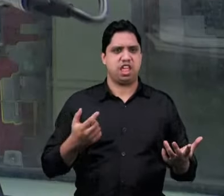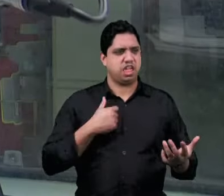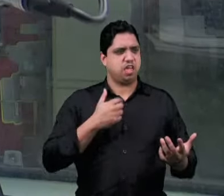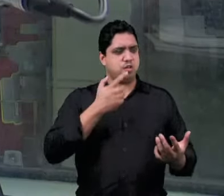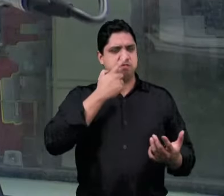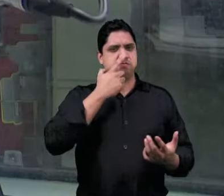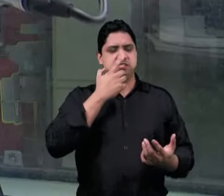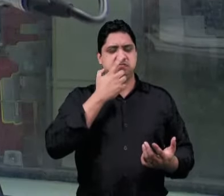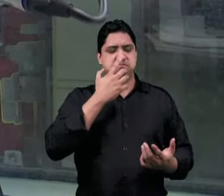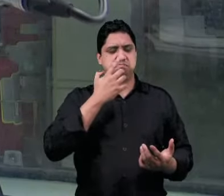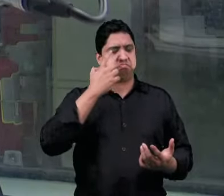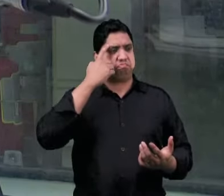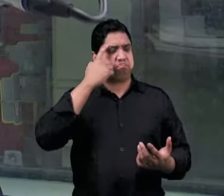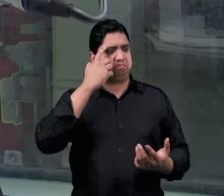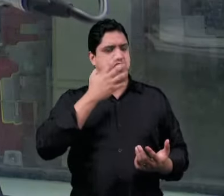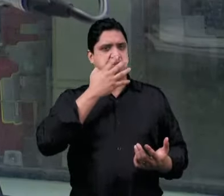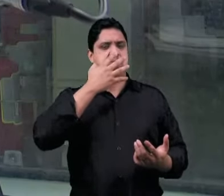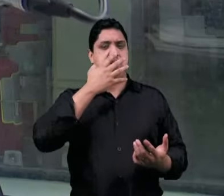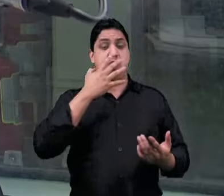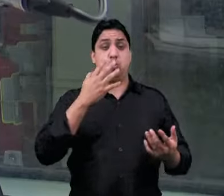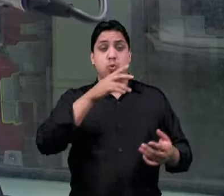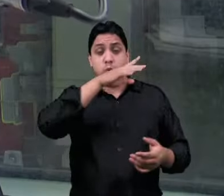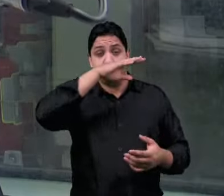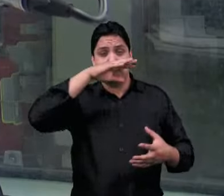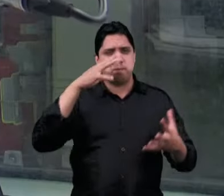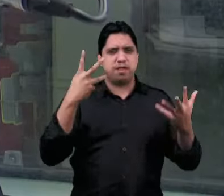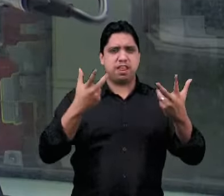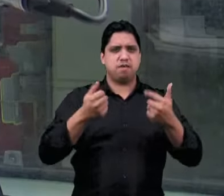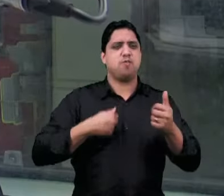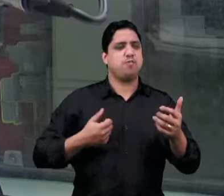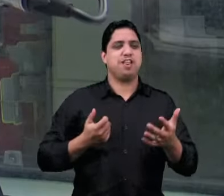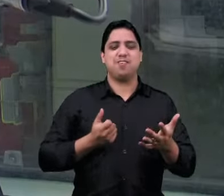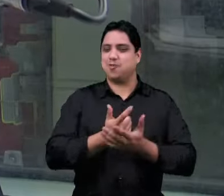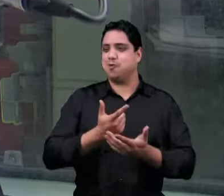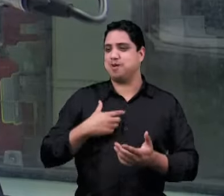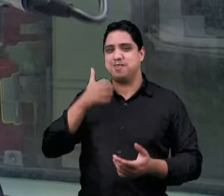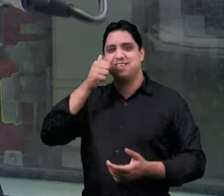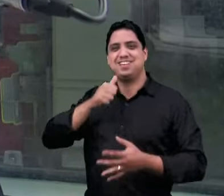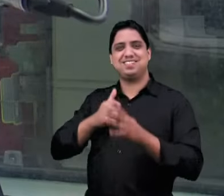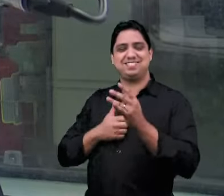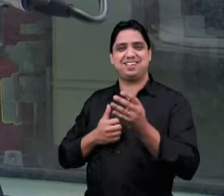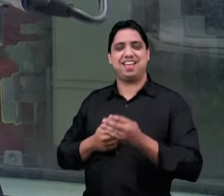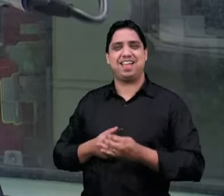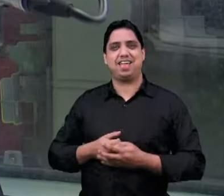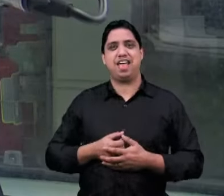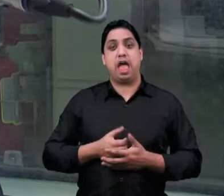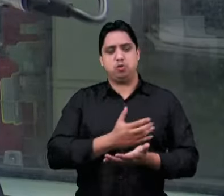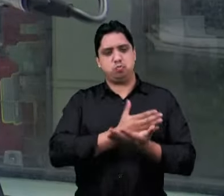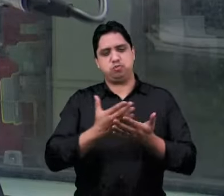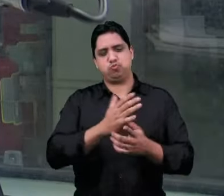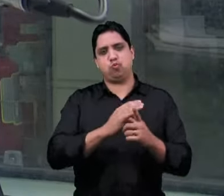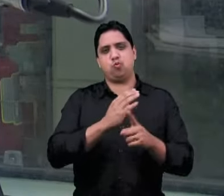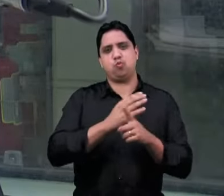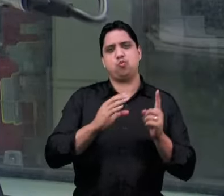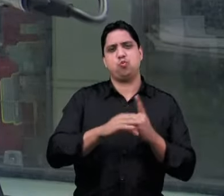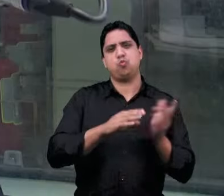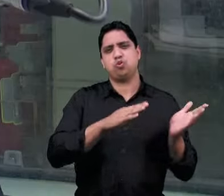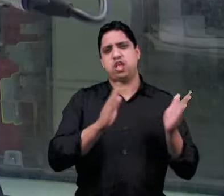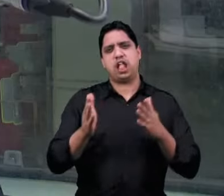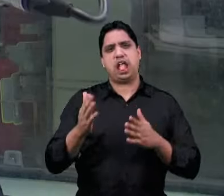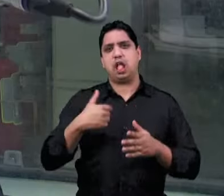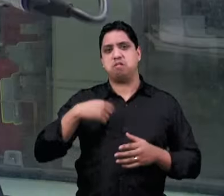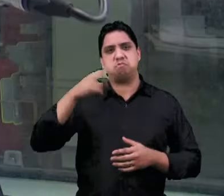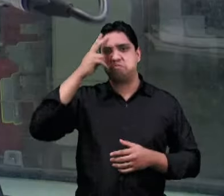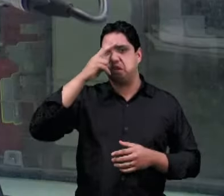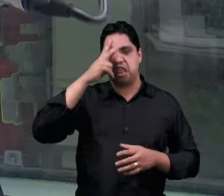o cheiro que eu pensei, bom, eu vou comprar esse perfume para minha esposa. Começou o culto, eu não me recordo de nenhum